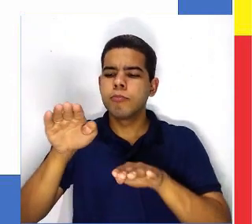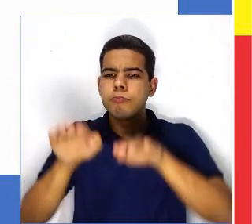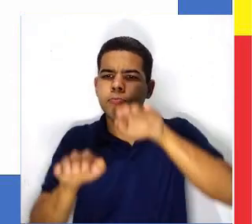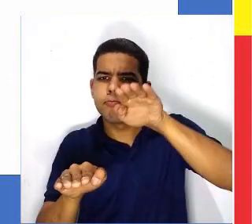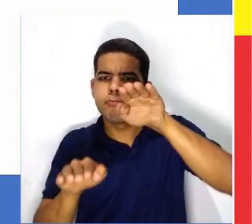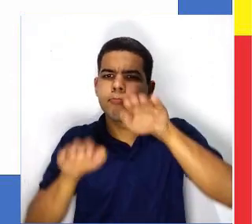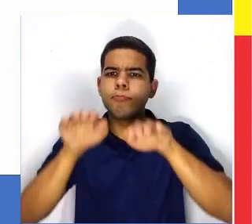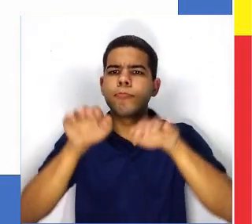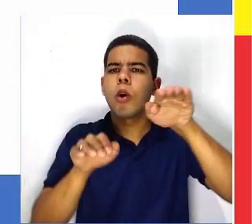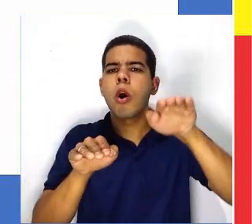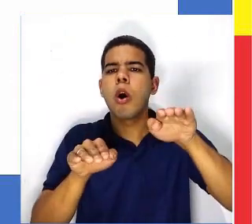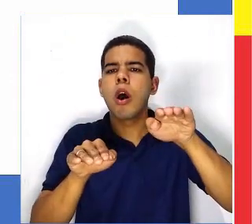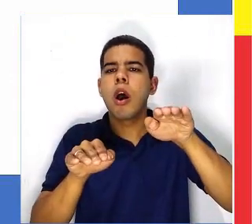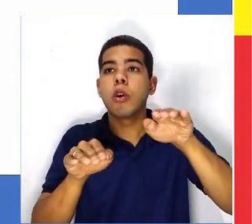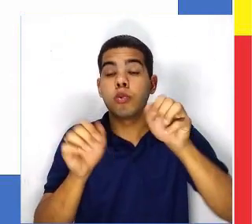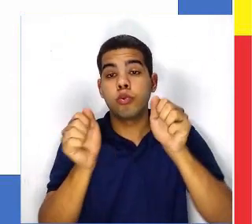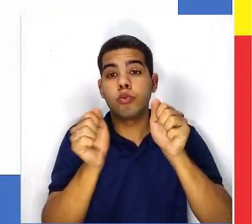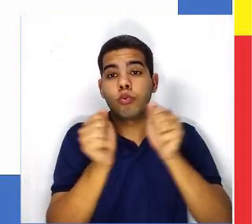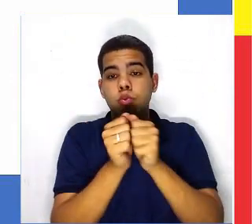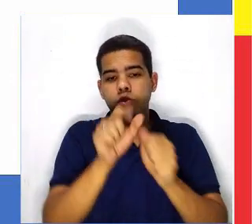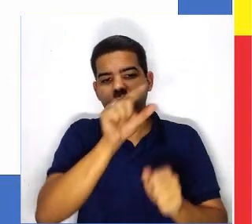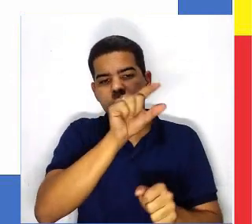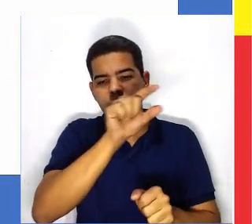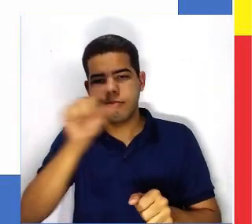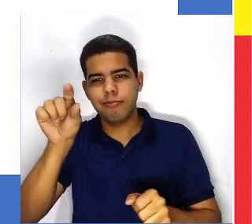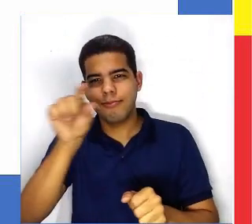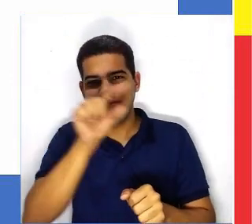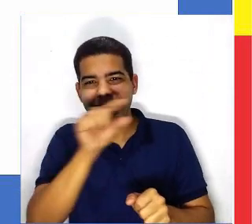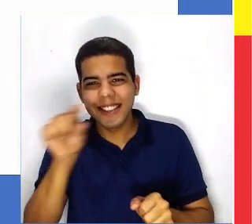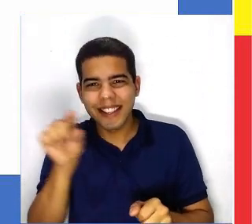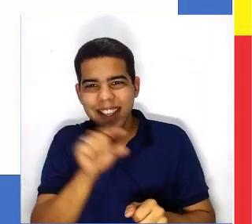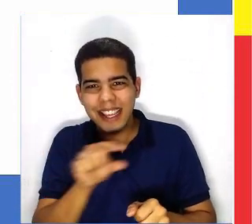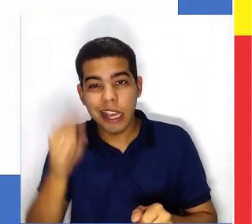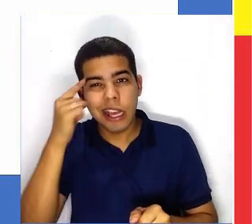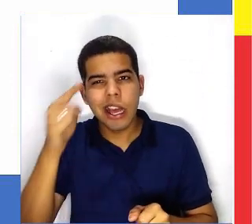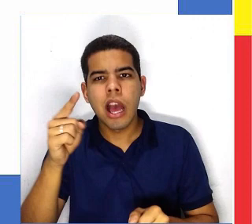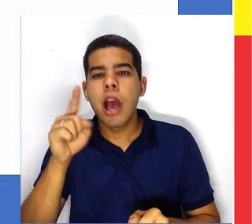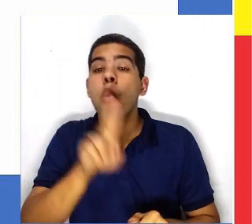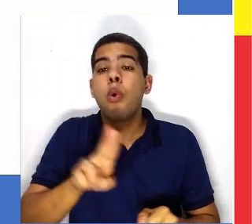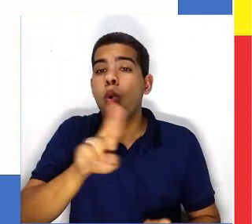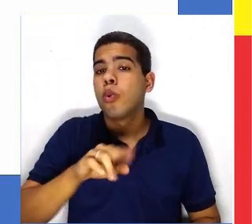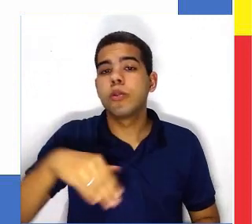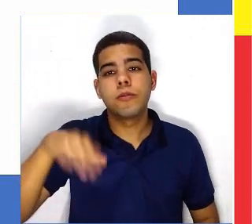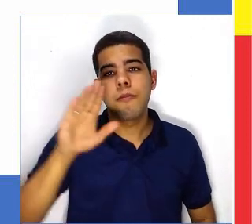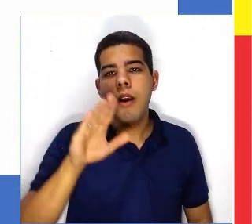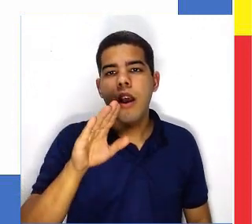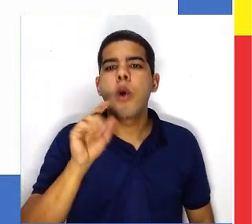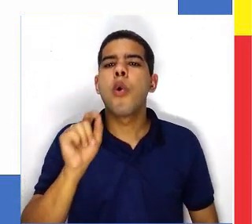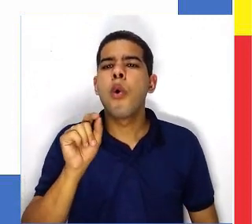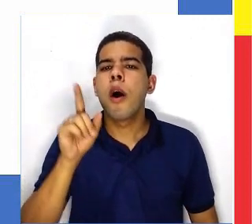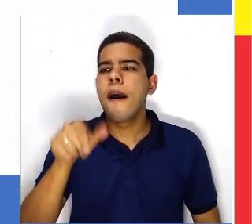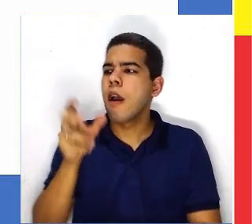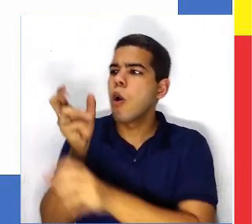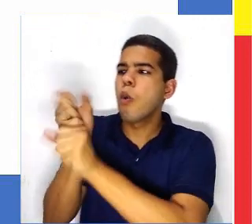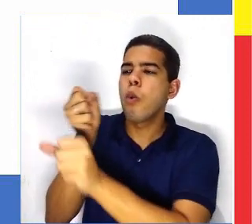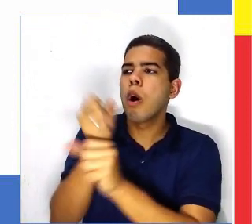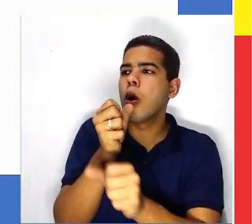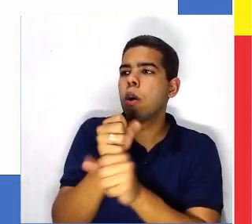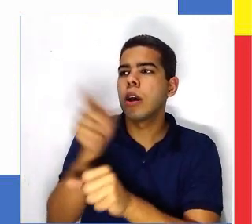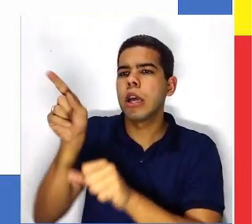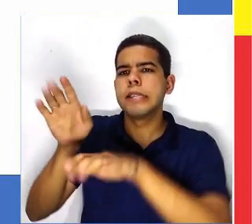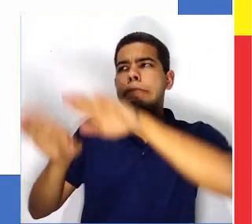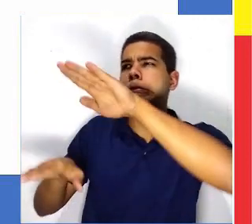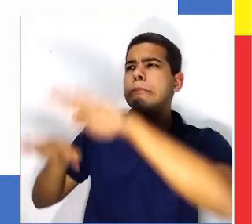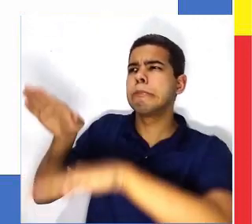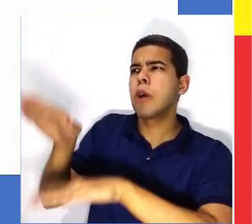colunas, juntamente ao gráfico em barras, são os mais utilizados. Indicam geralmente um dado quantitativo sobre